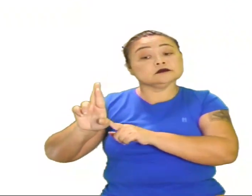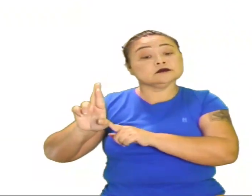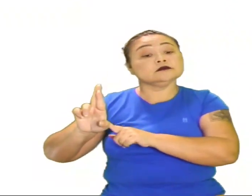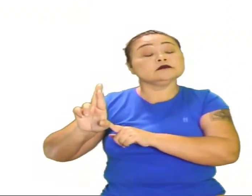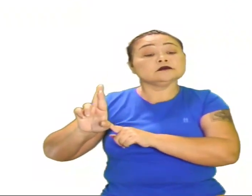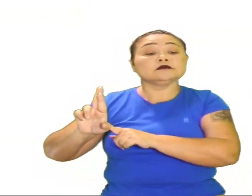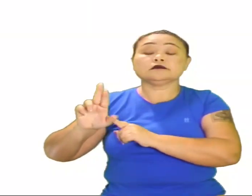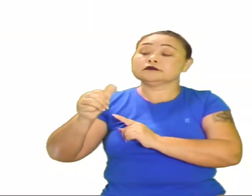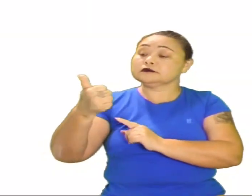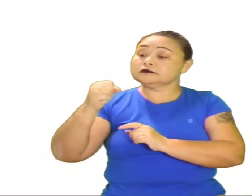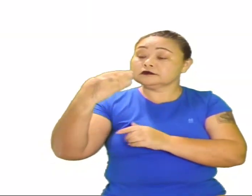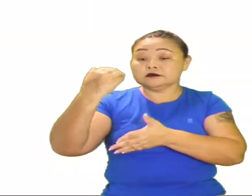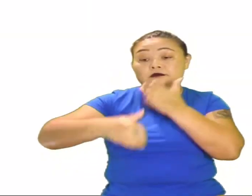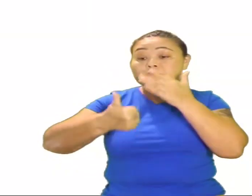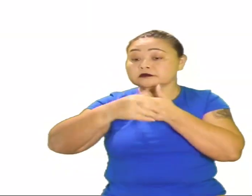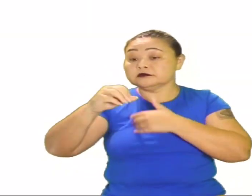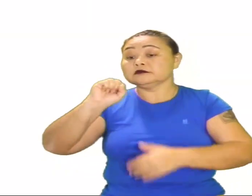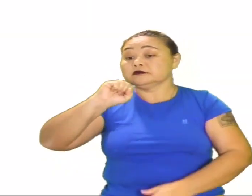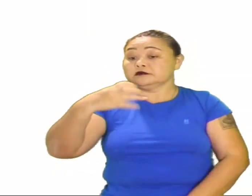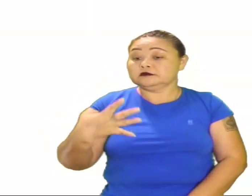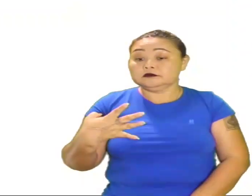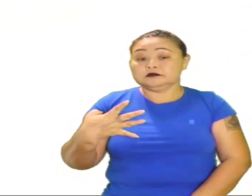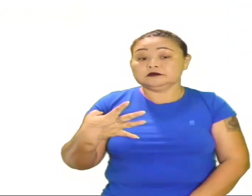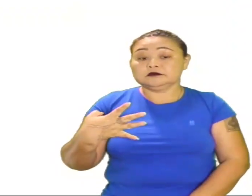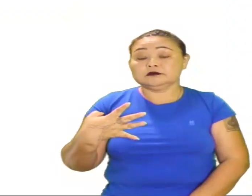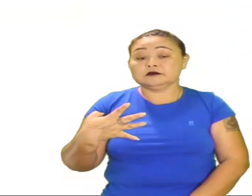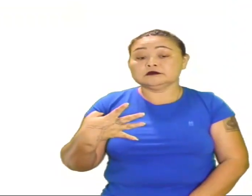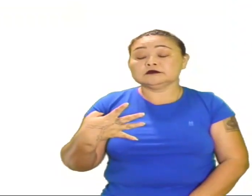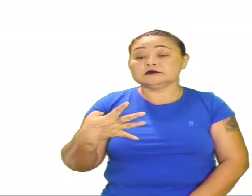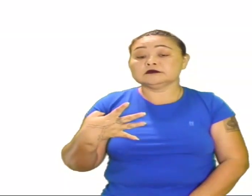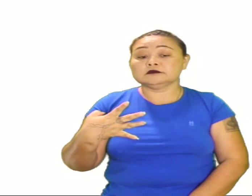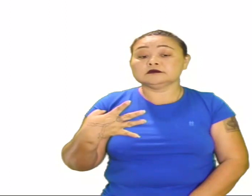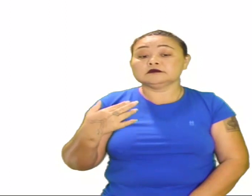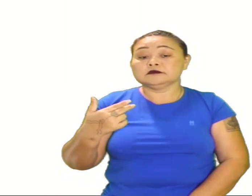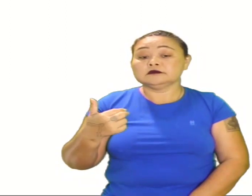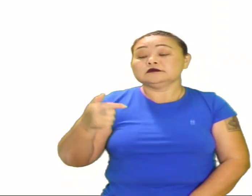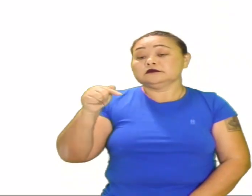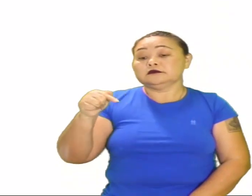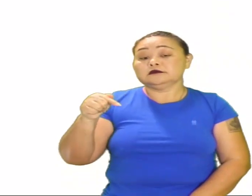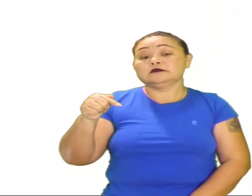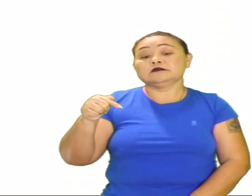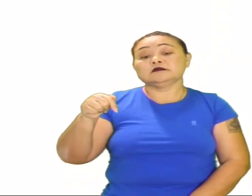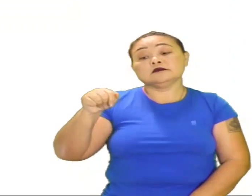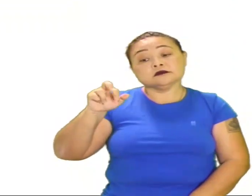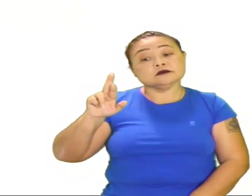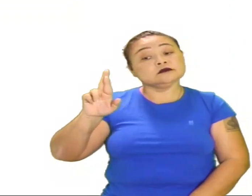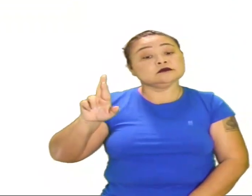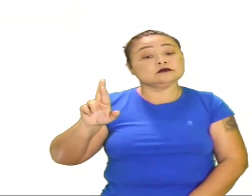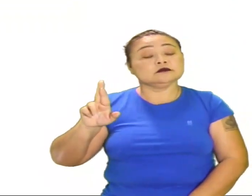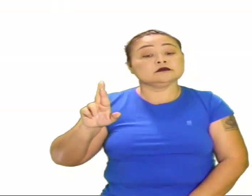razão. 184 tira 100? 84. 84, né? Igual a 7 vezes a